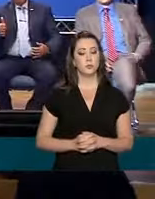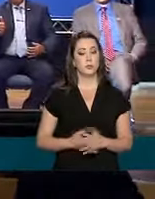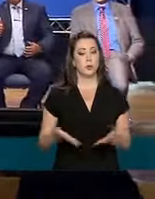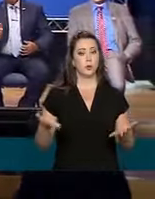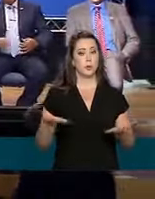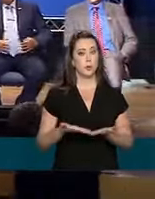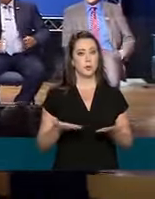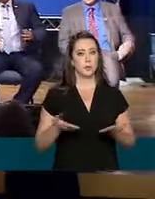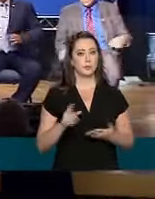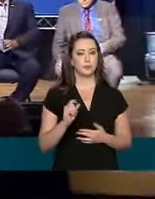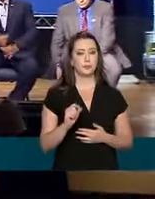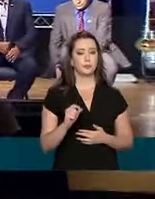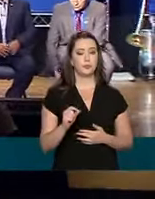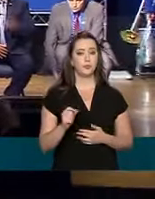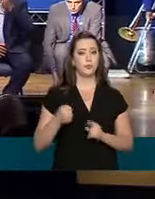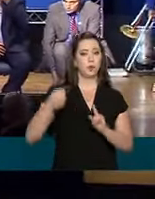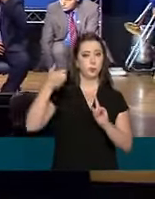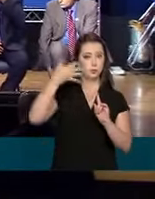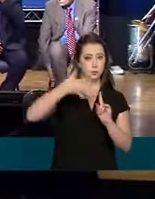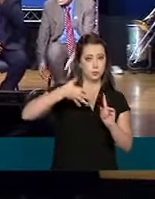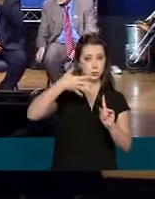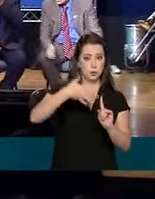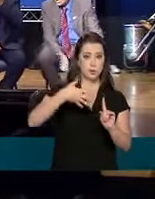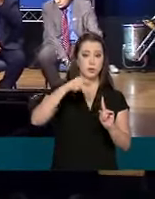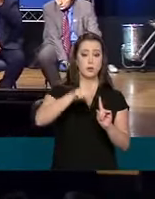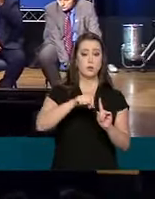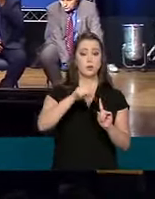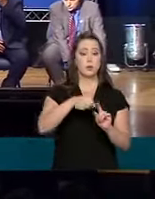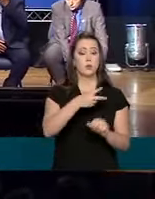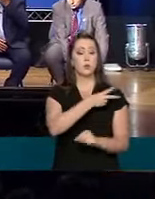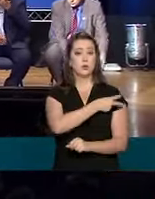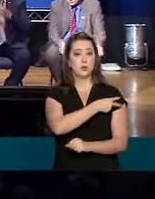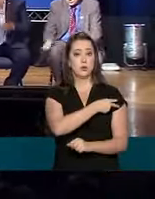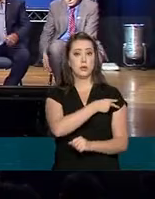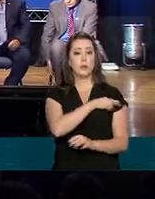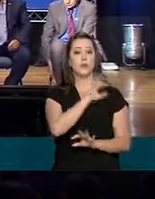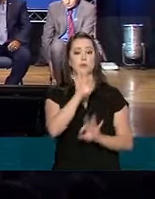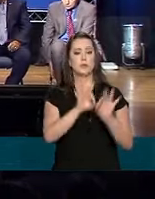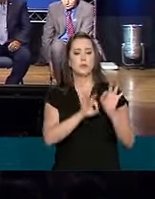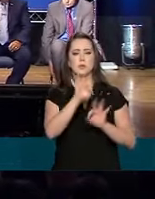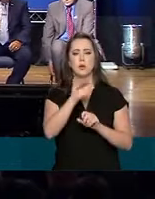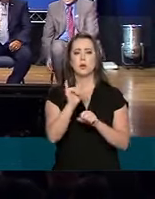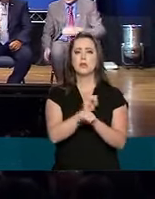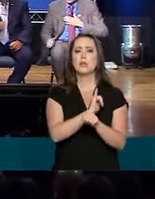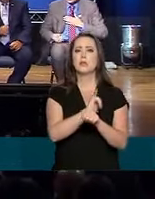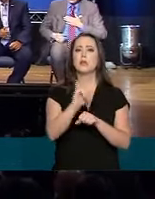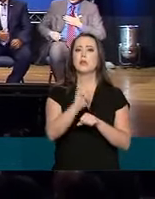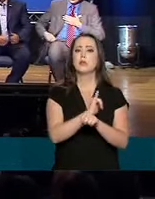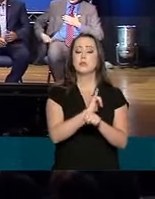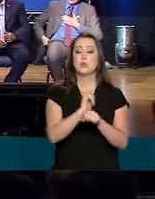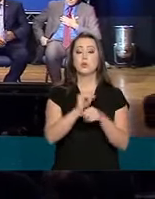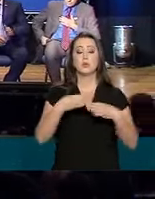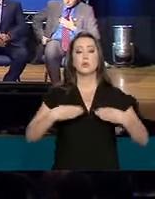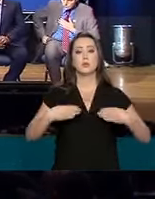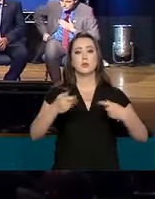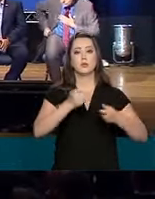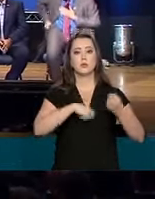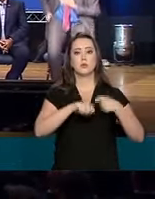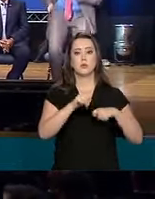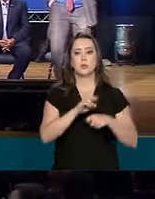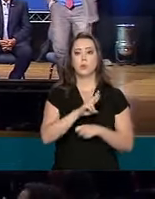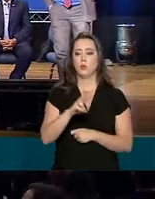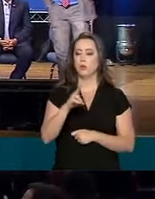Neste momento, fará uso da palavra o chefe da Assessoria Especial de Assuntos Estratégicos do Ministério da Economia,